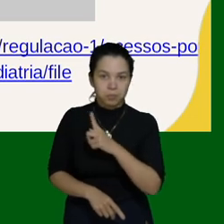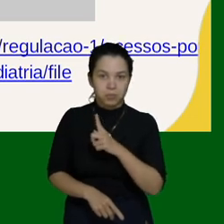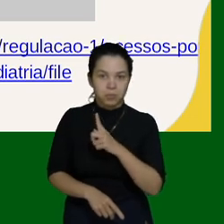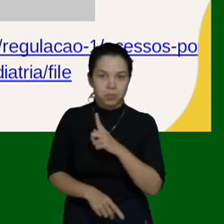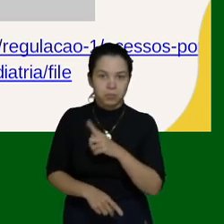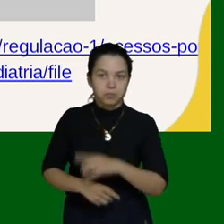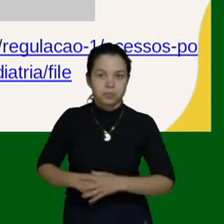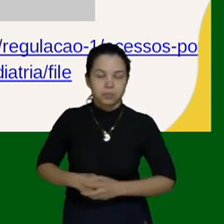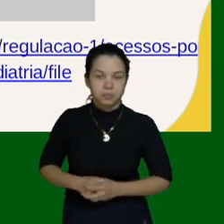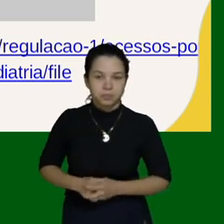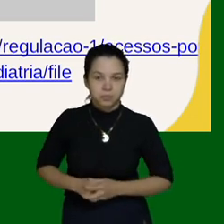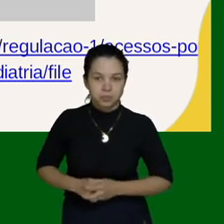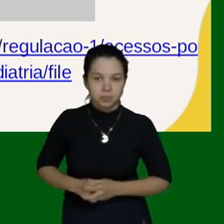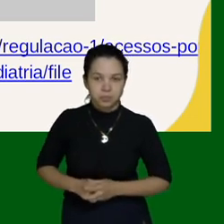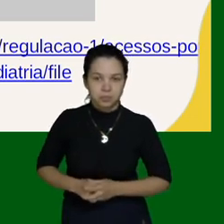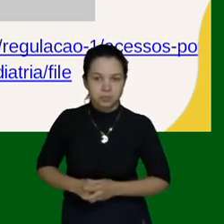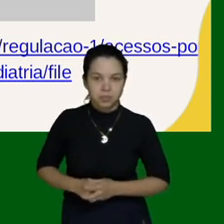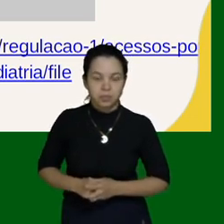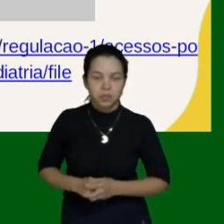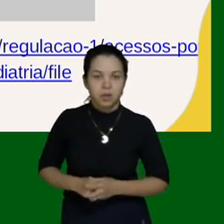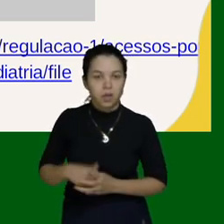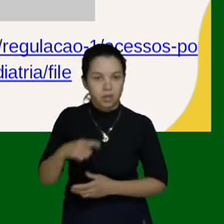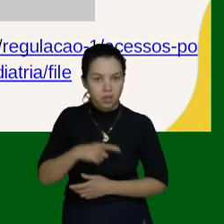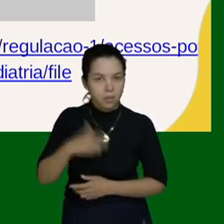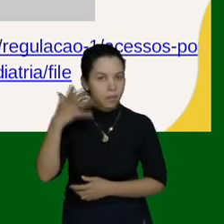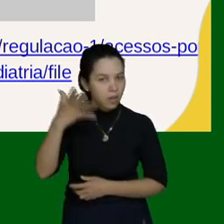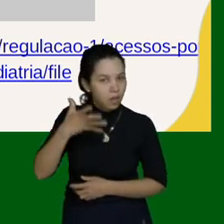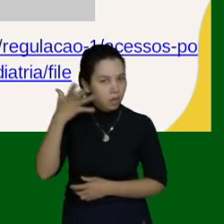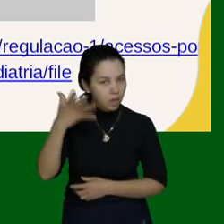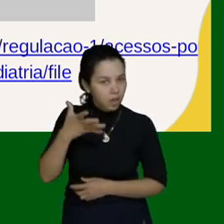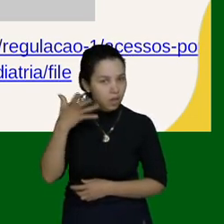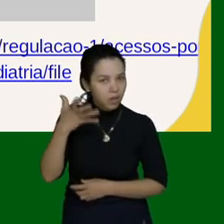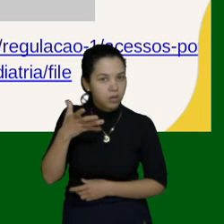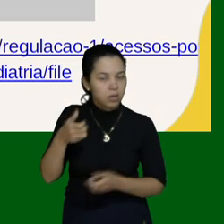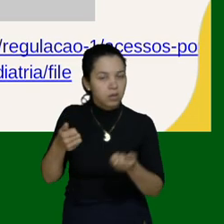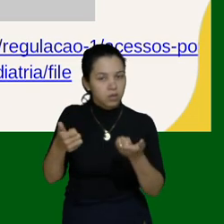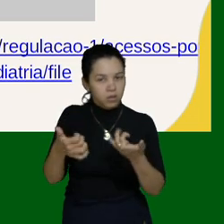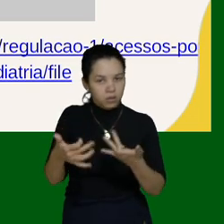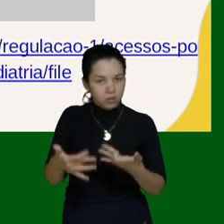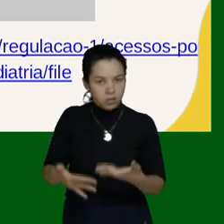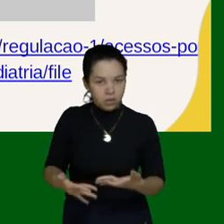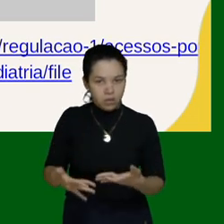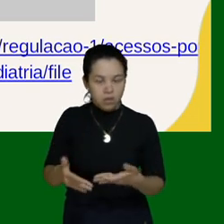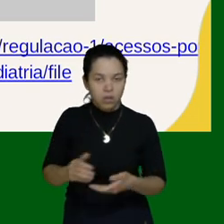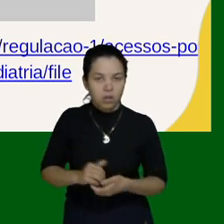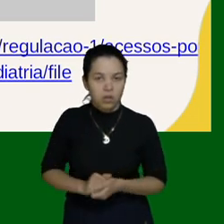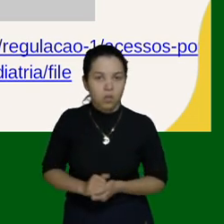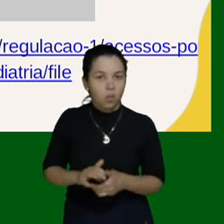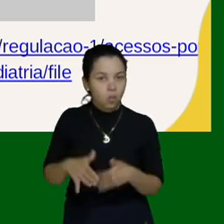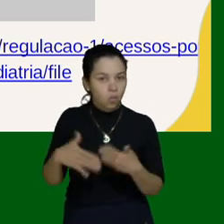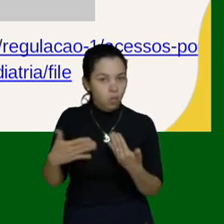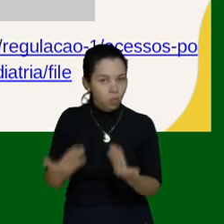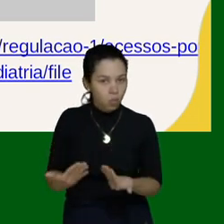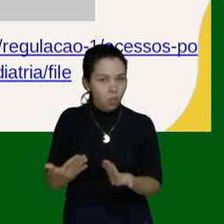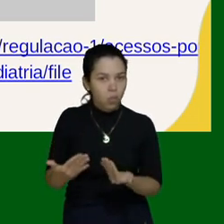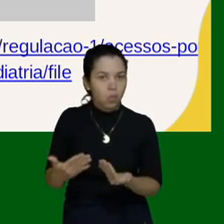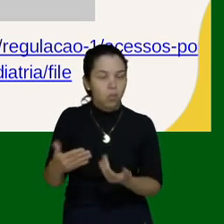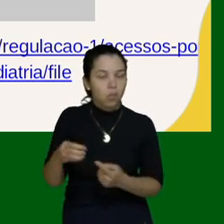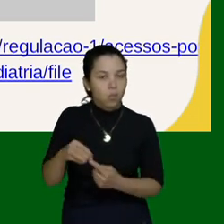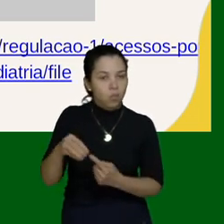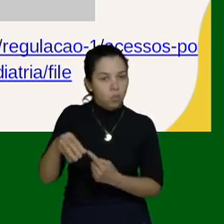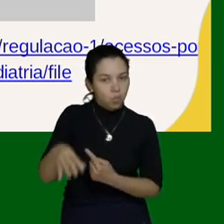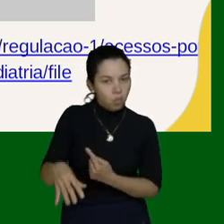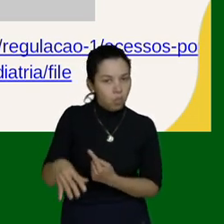neuropediatra Dr Eugênio grilo que descreve e discorre quando encaminhar para neuropediatria e